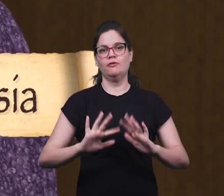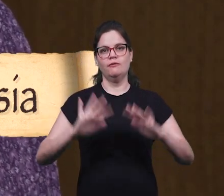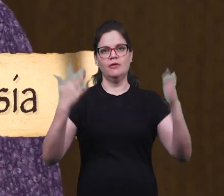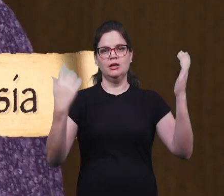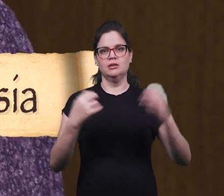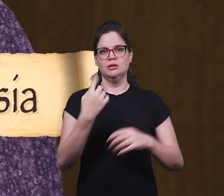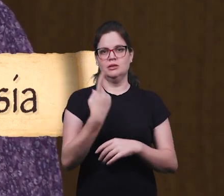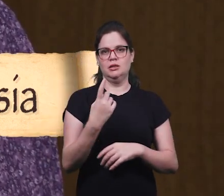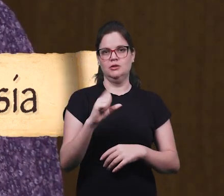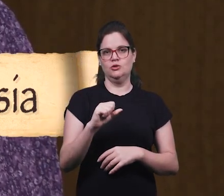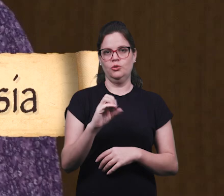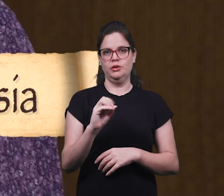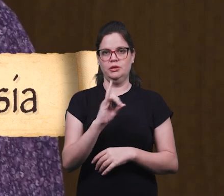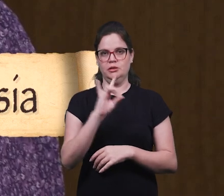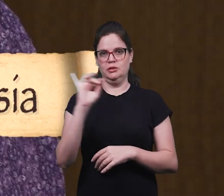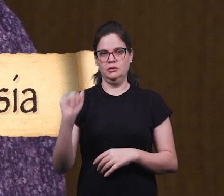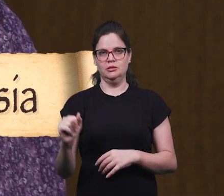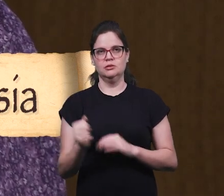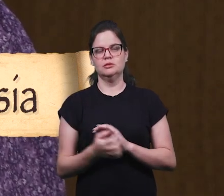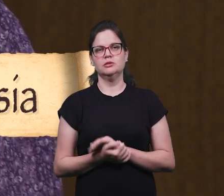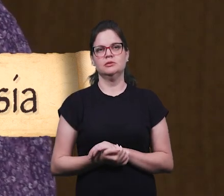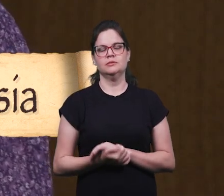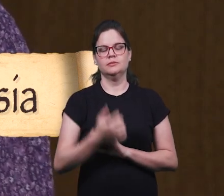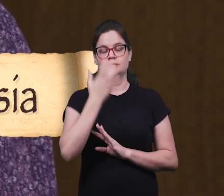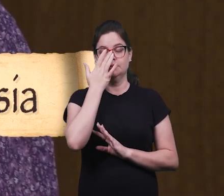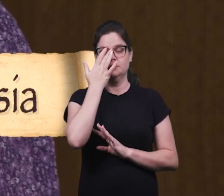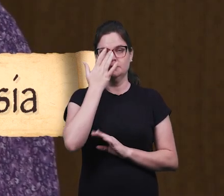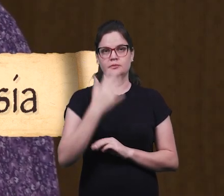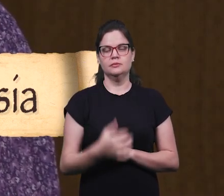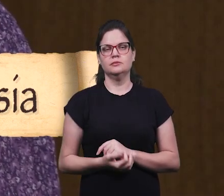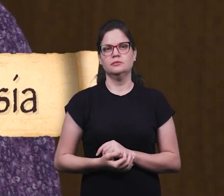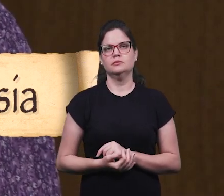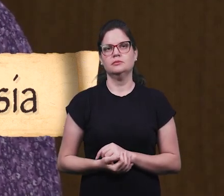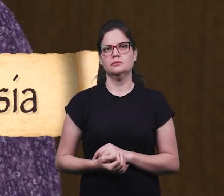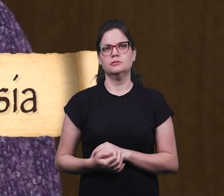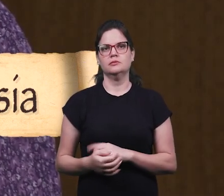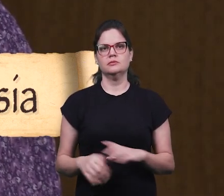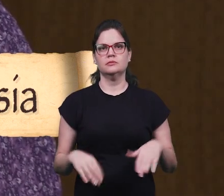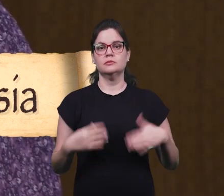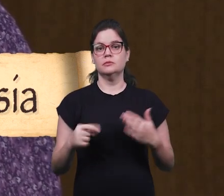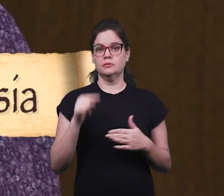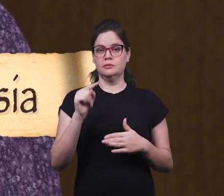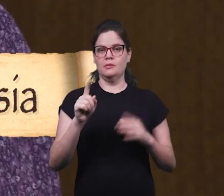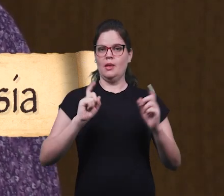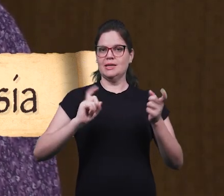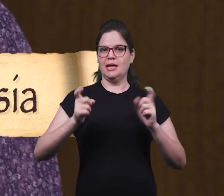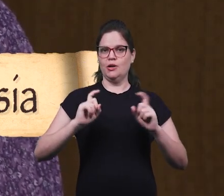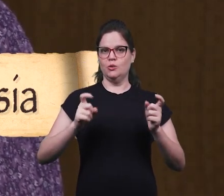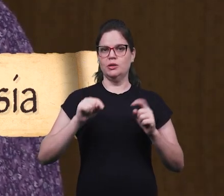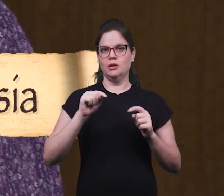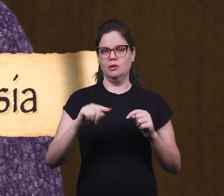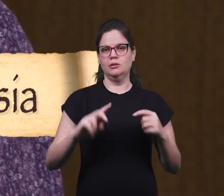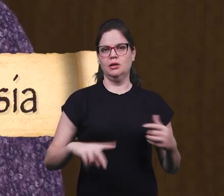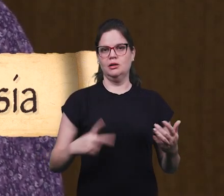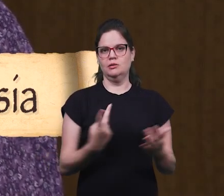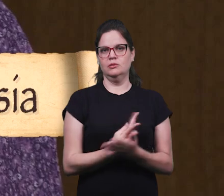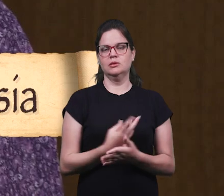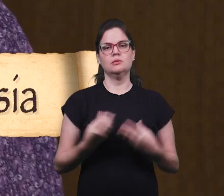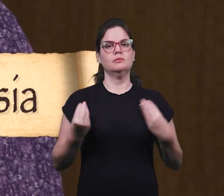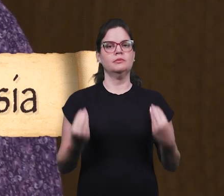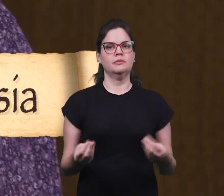e existe essa ideia que essa reunião era